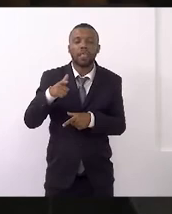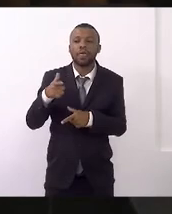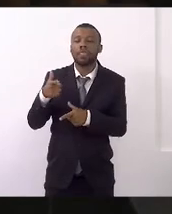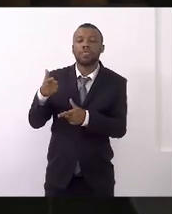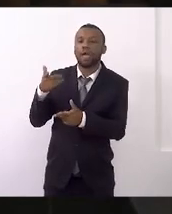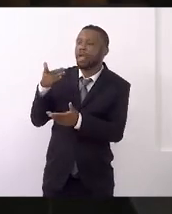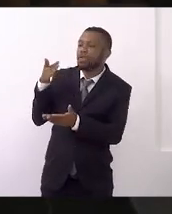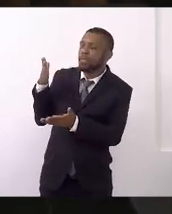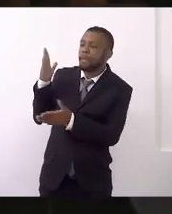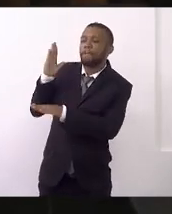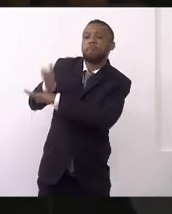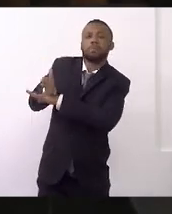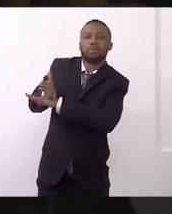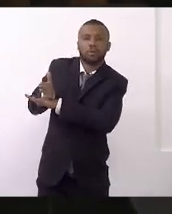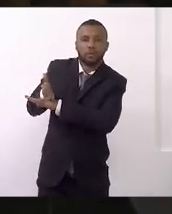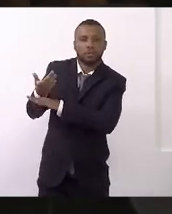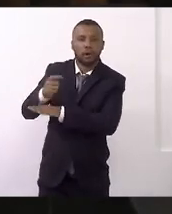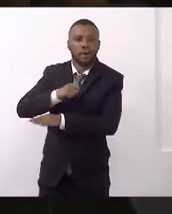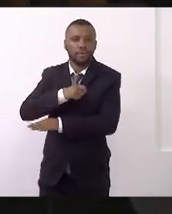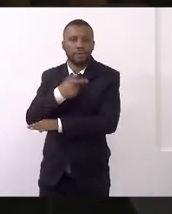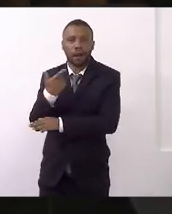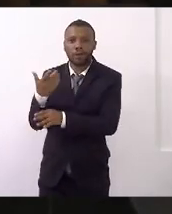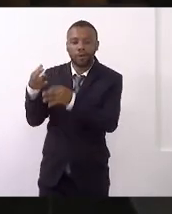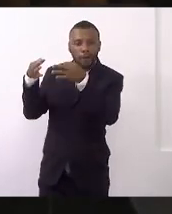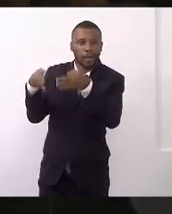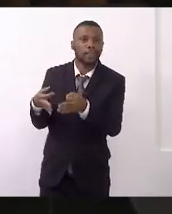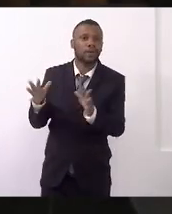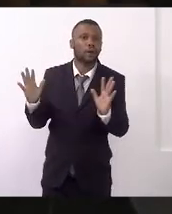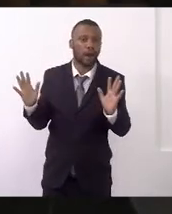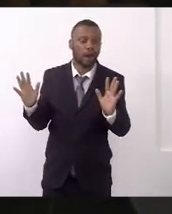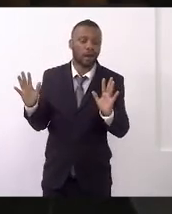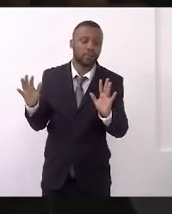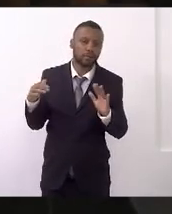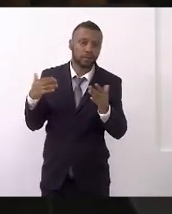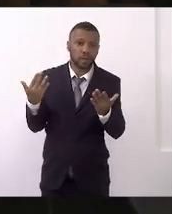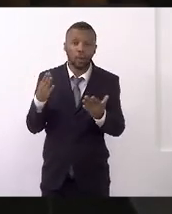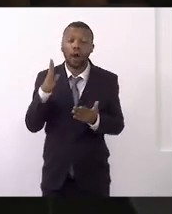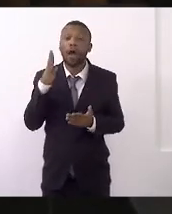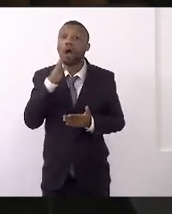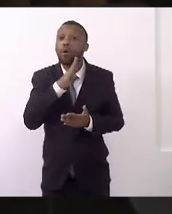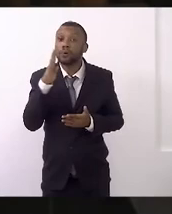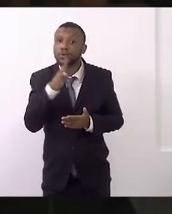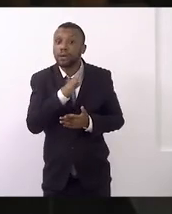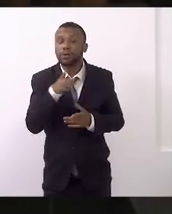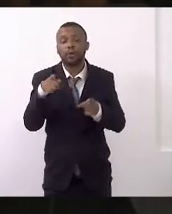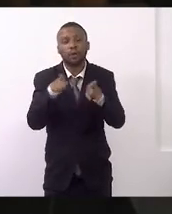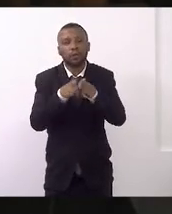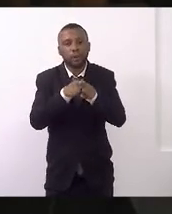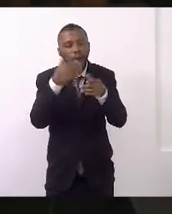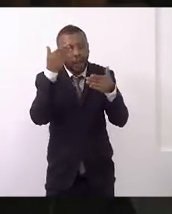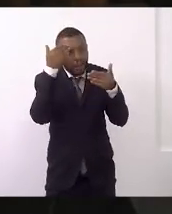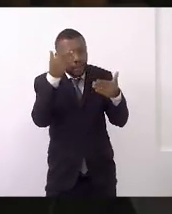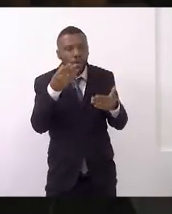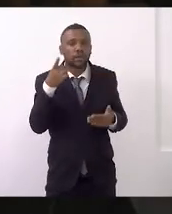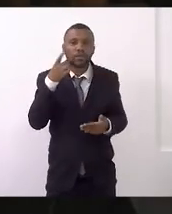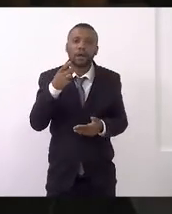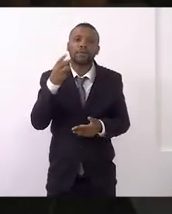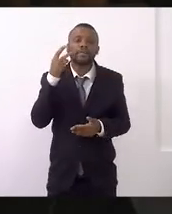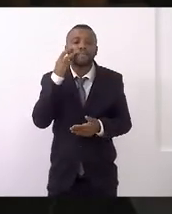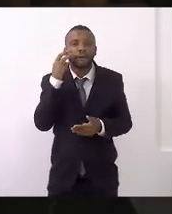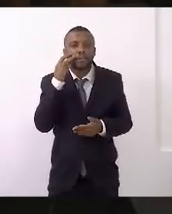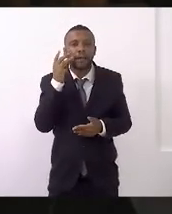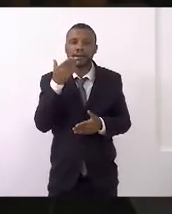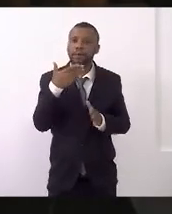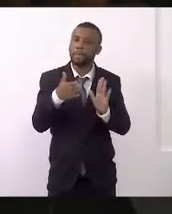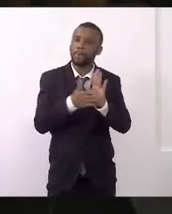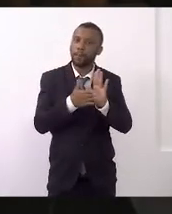fiscal de forma adequada. Então, é de extrema urgência, eu agradeço até o deputado Valdec que se propôs